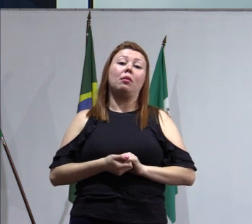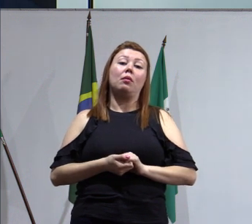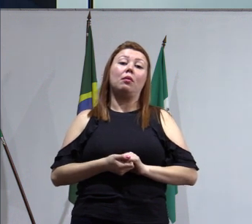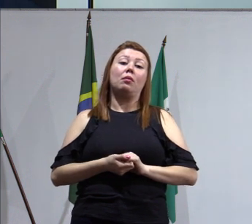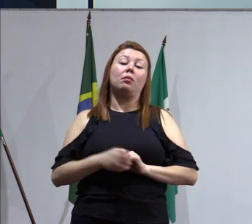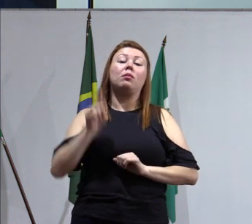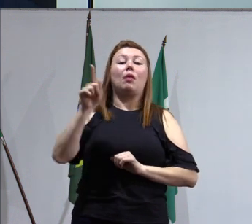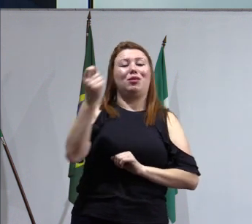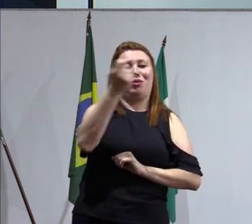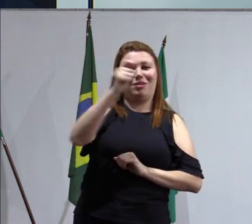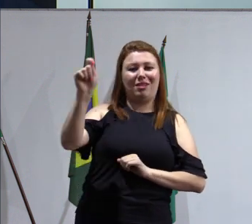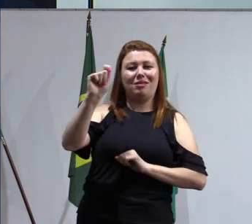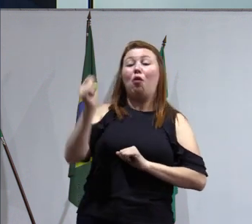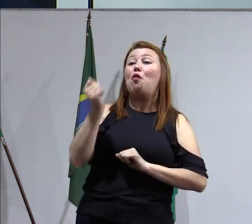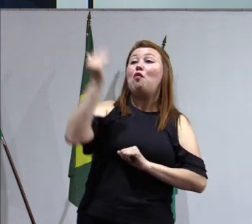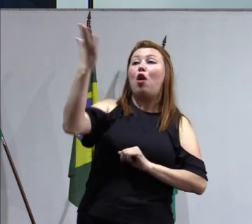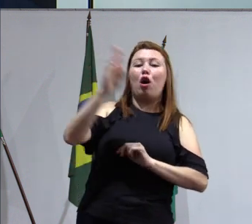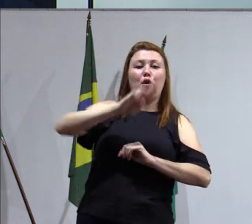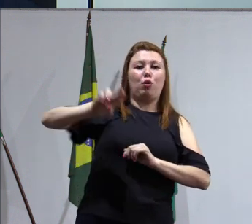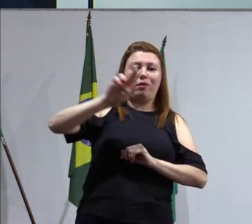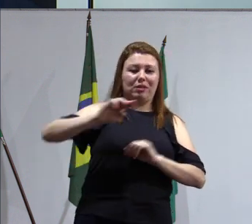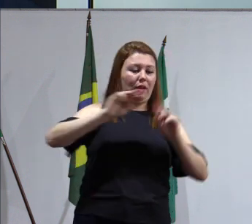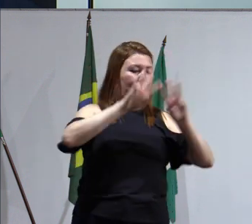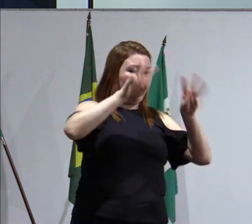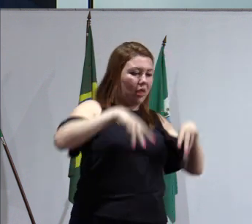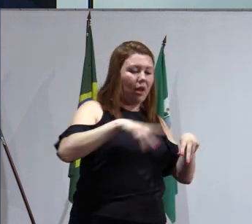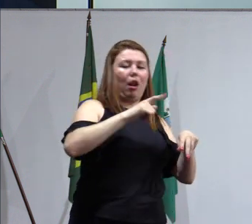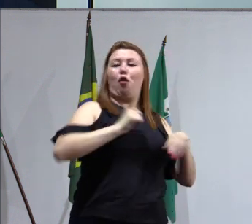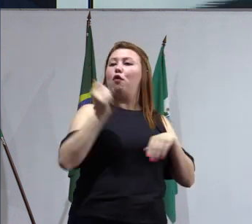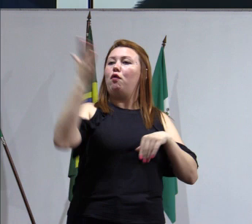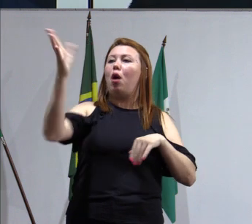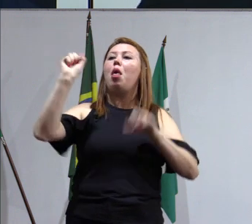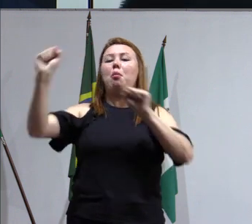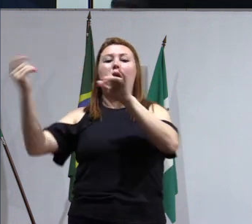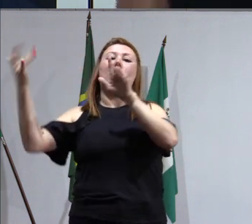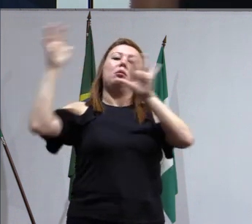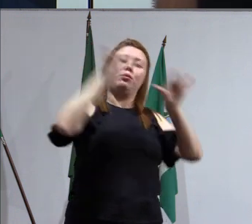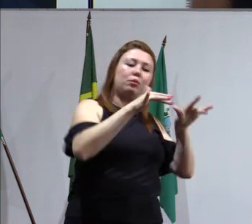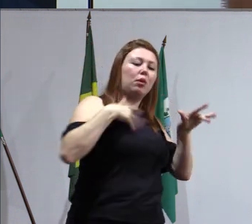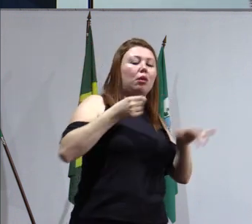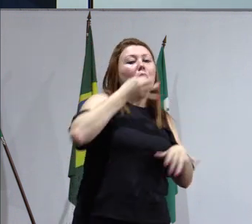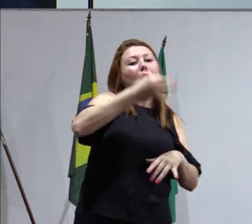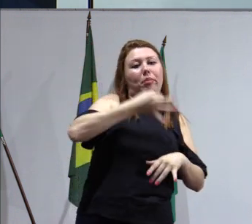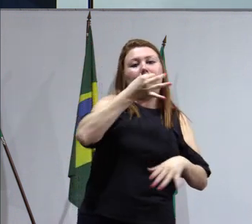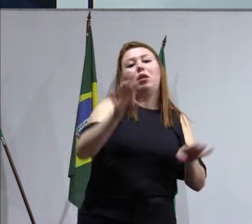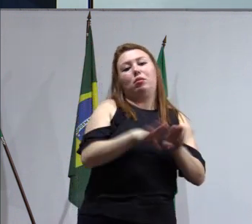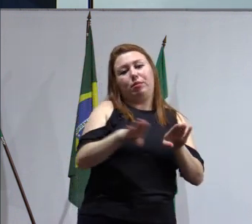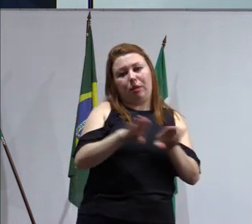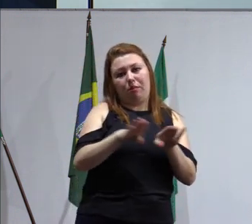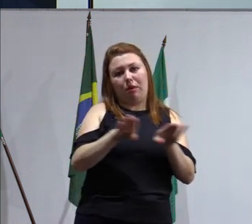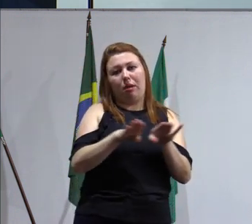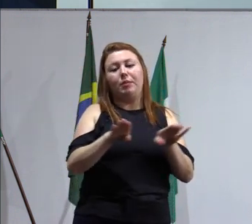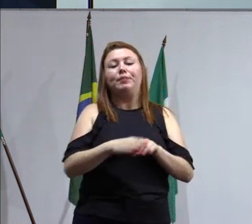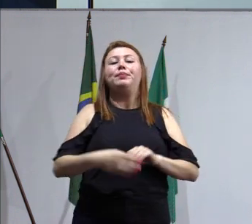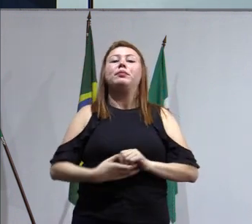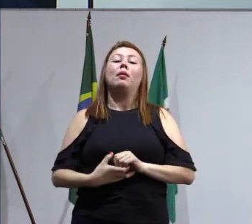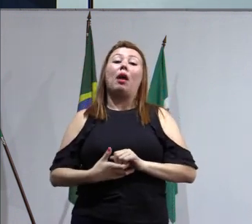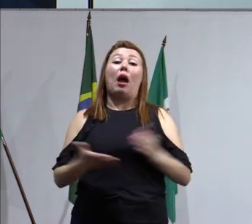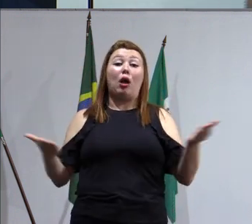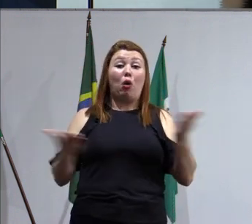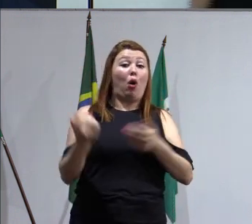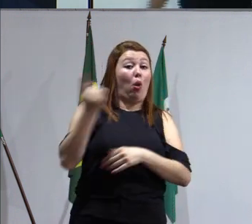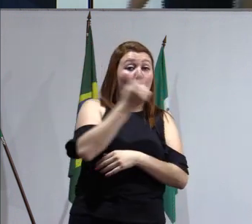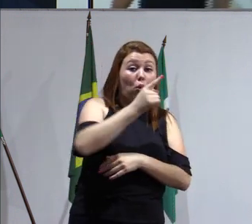que devem se manifestar com pluralidade nos nossos debates. Eu passo, finalmente, a